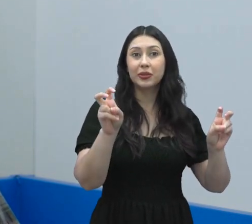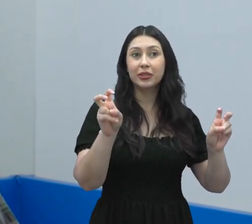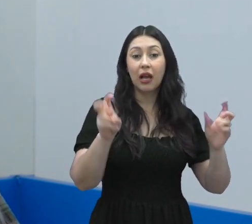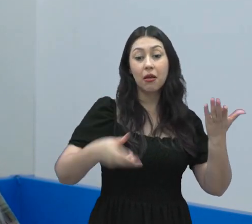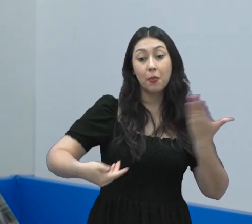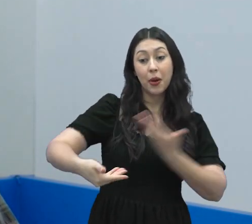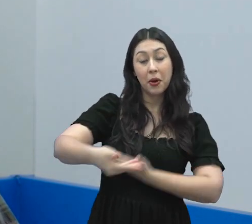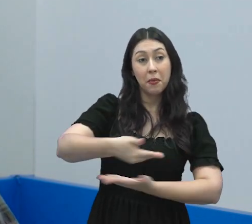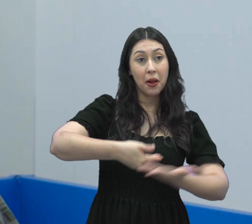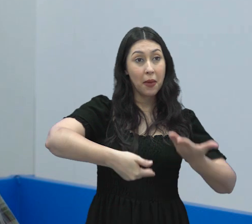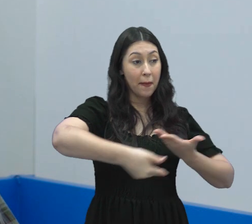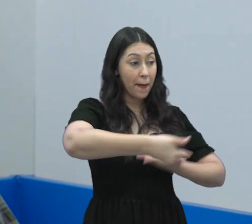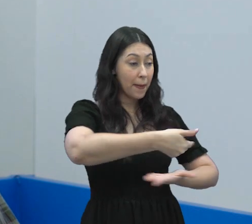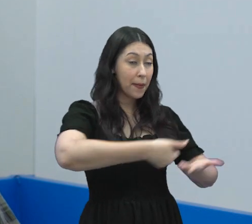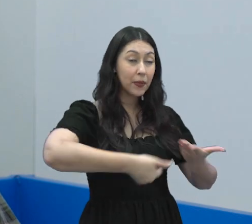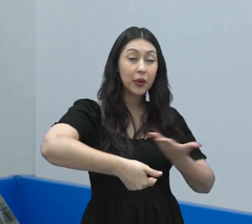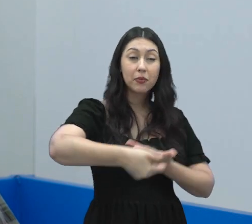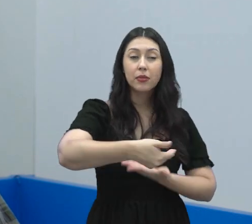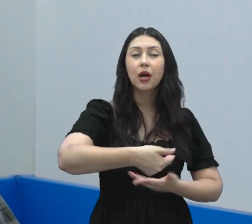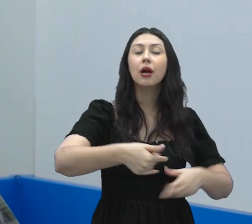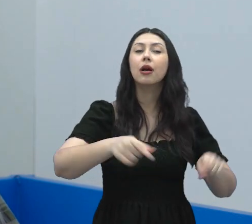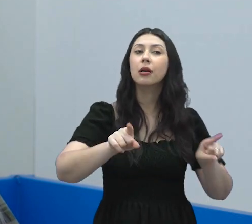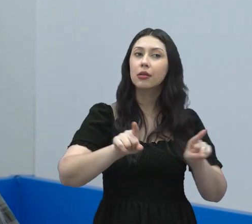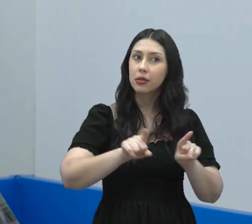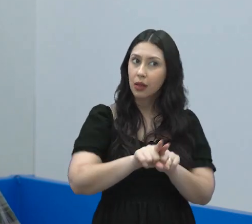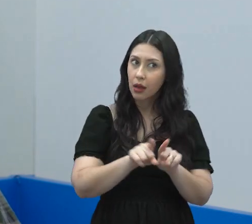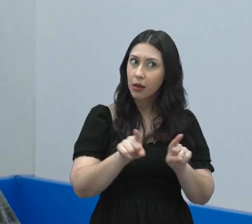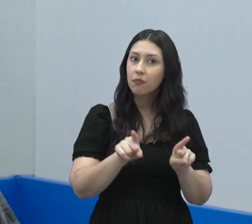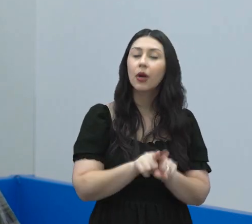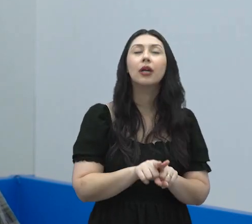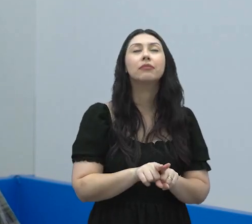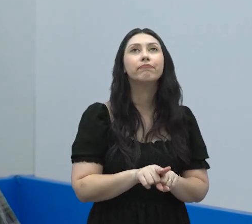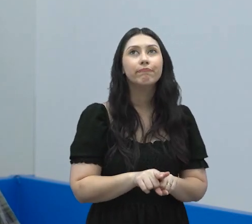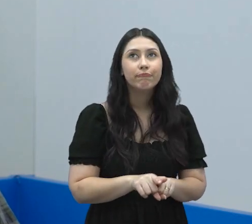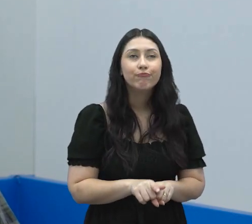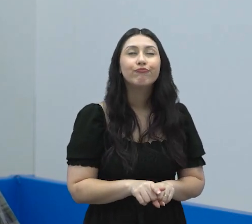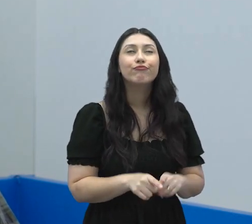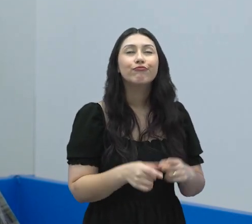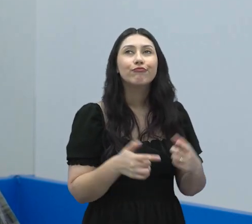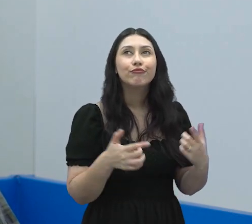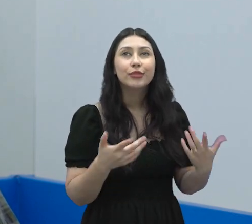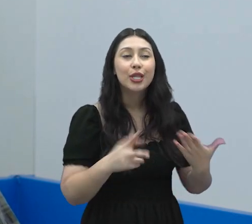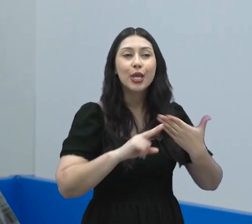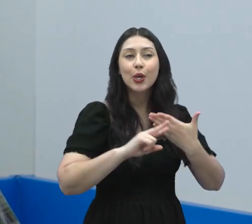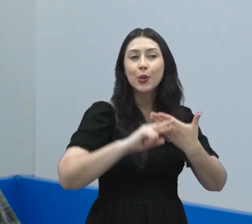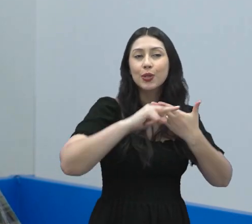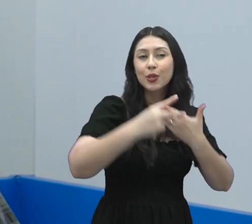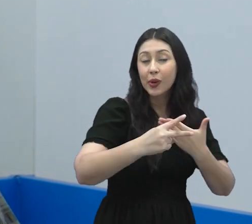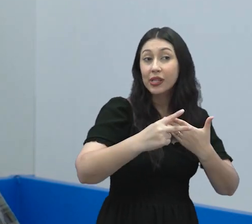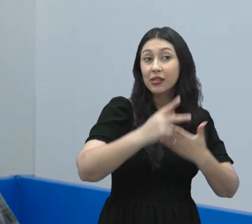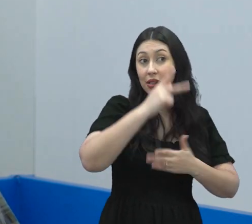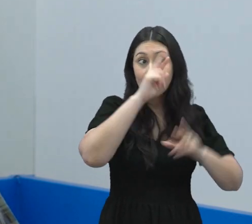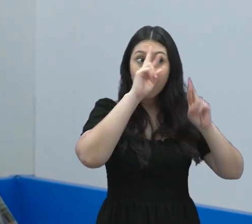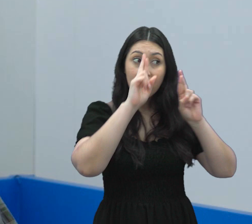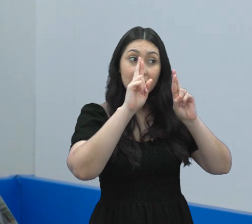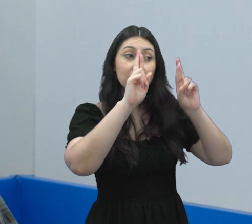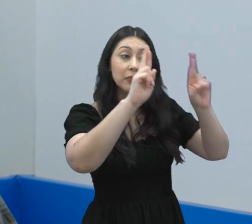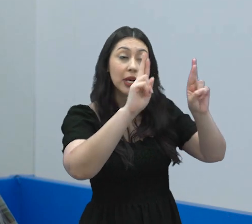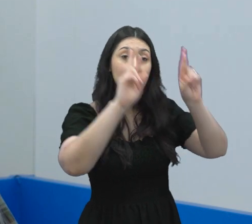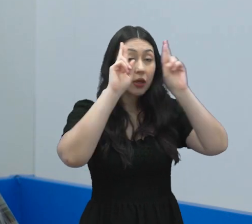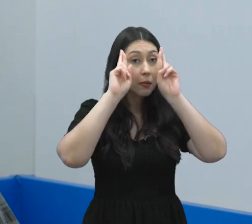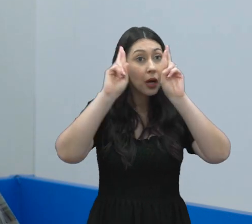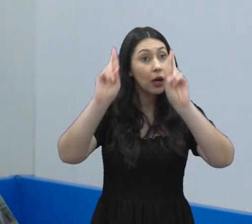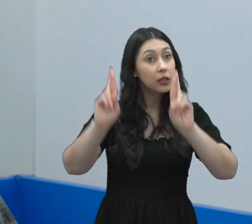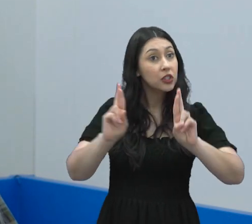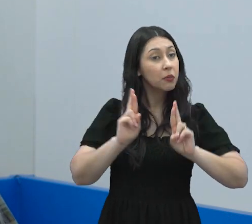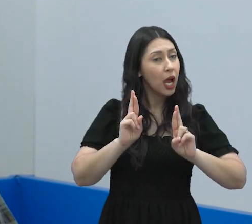dos relacionamentos, que também faz com que as pessoas sejam